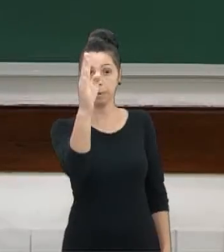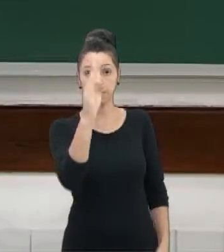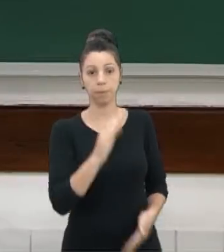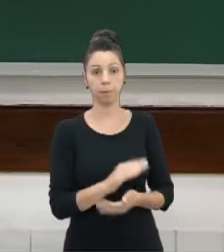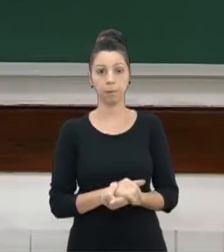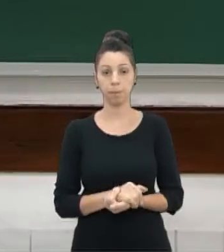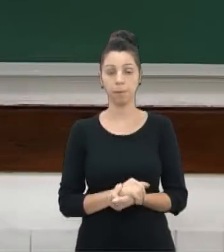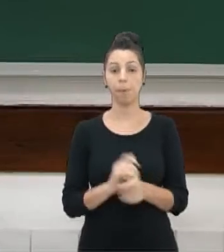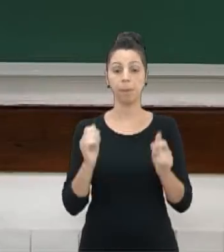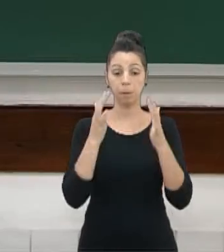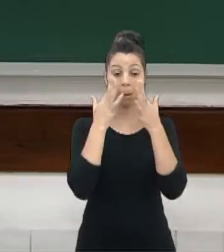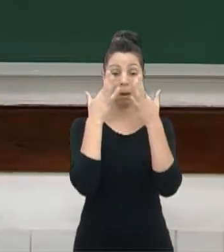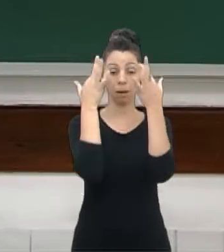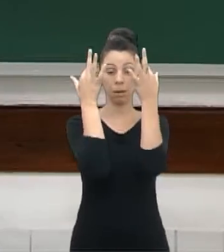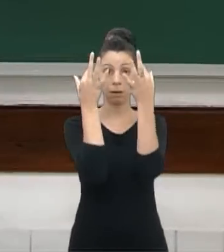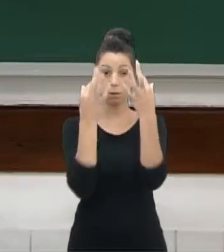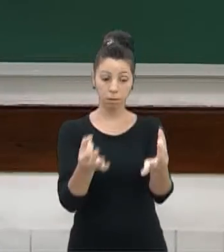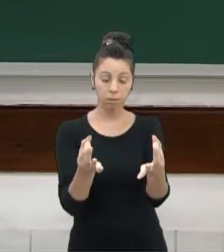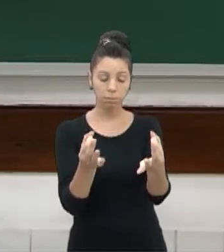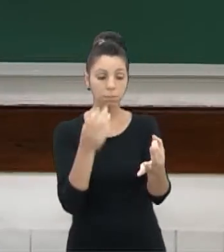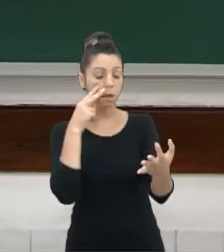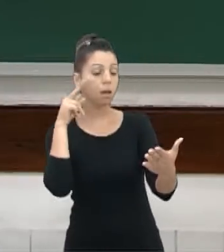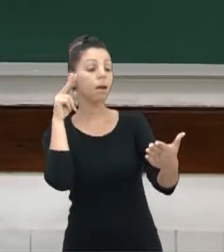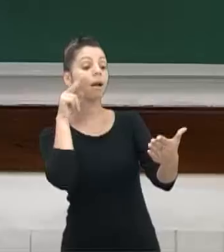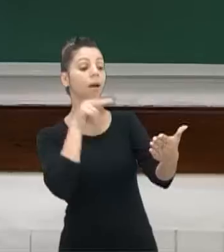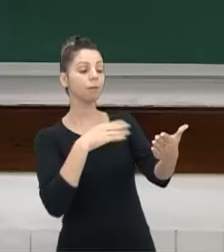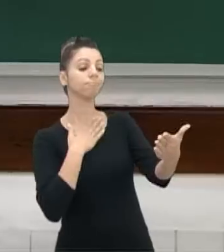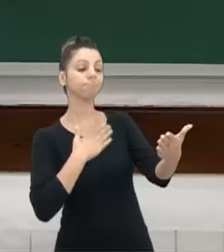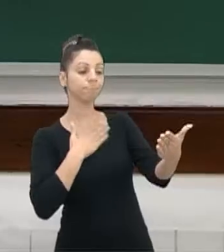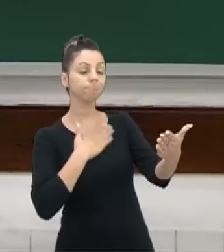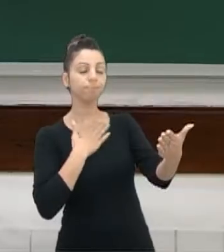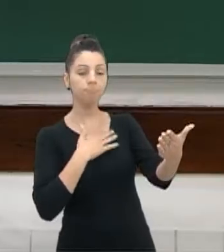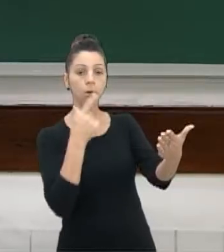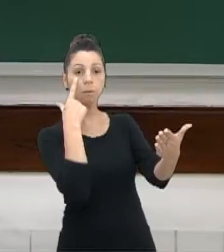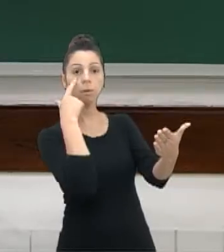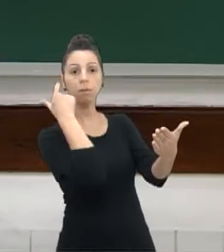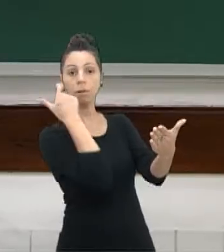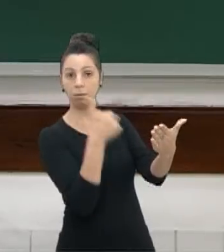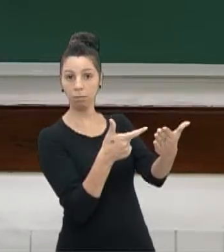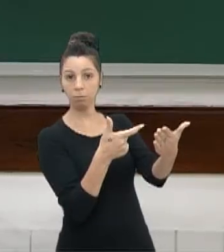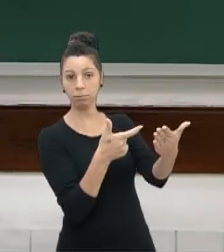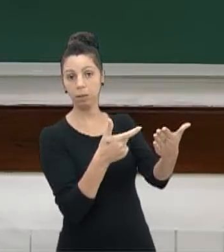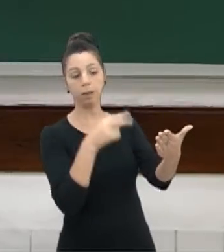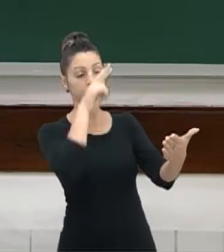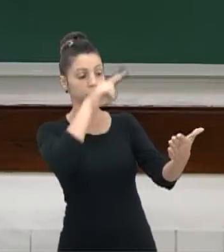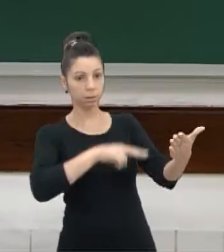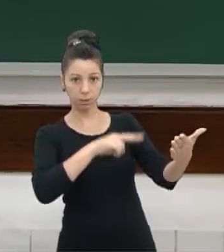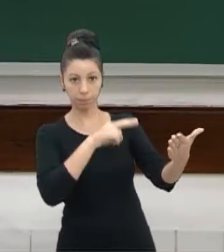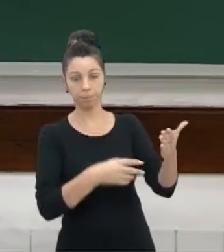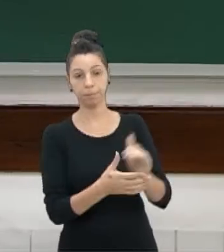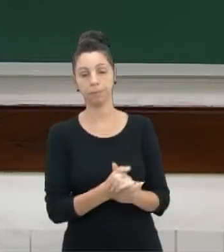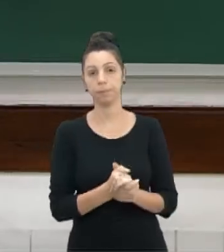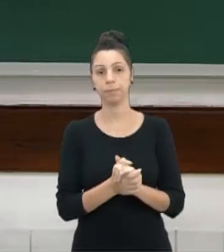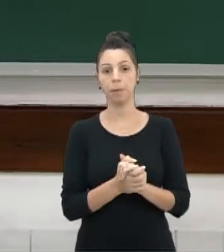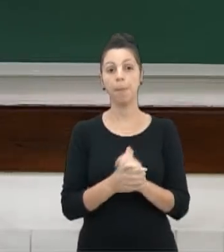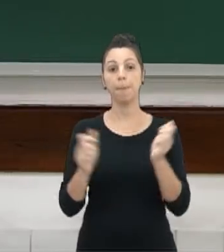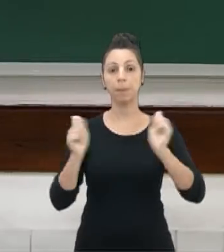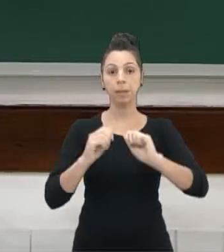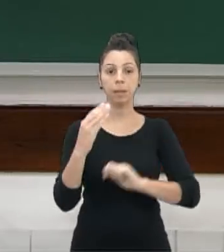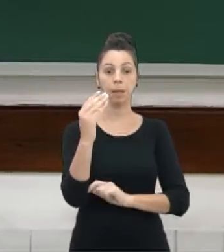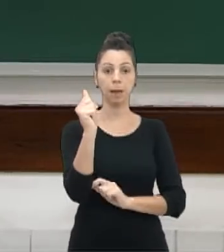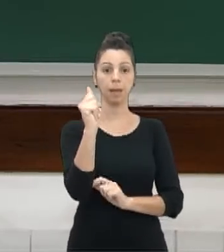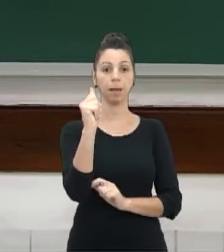chamar a atenção para que eu abra esse folder, para que eu tenha interesse em lê-lo, tá certo? Então, tem que ser uma capa